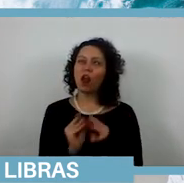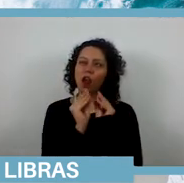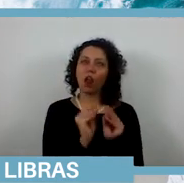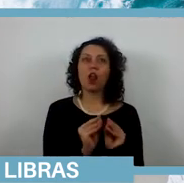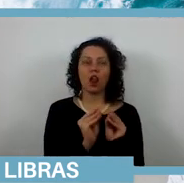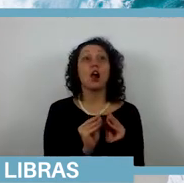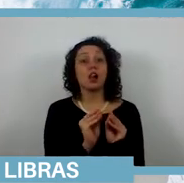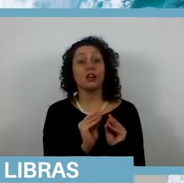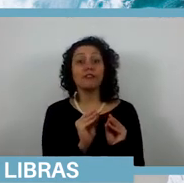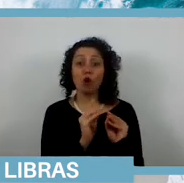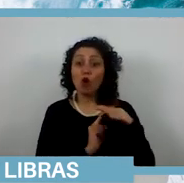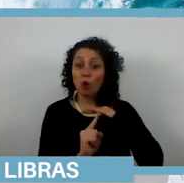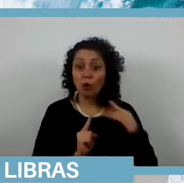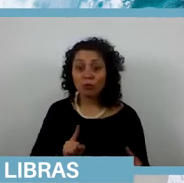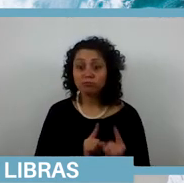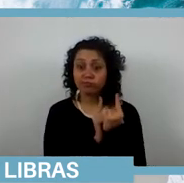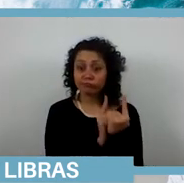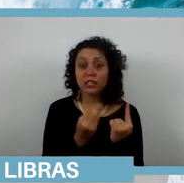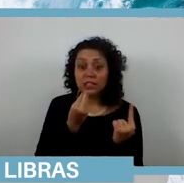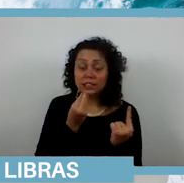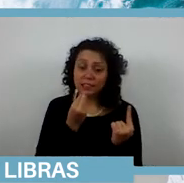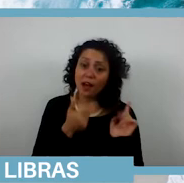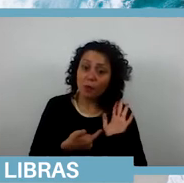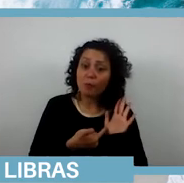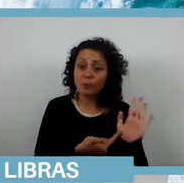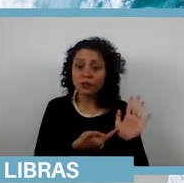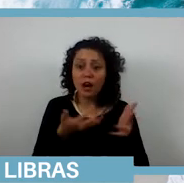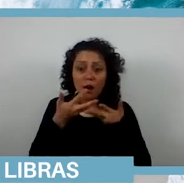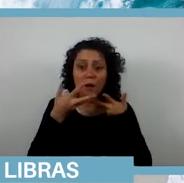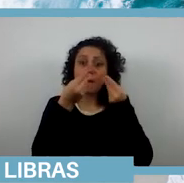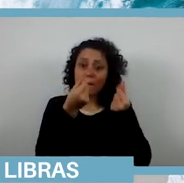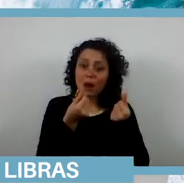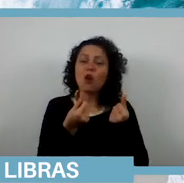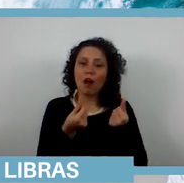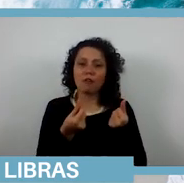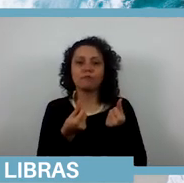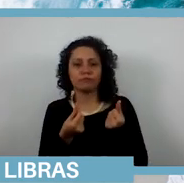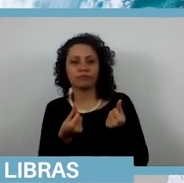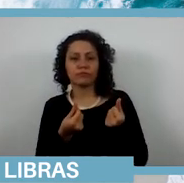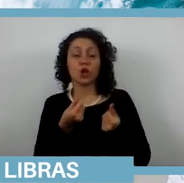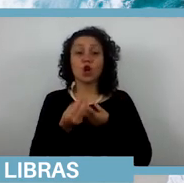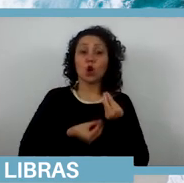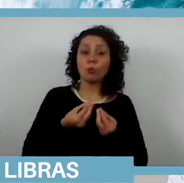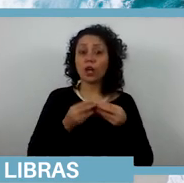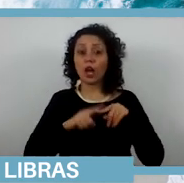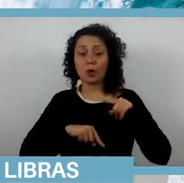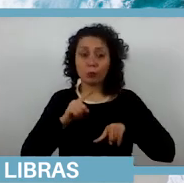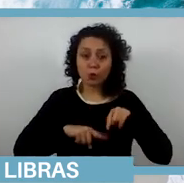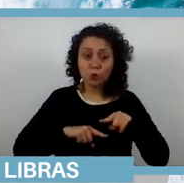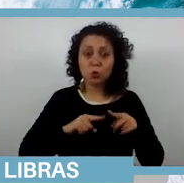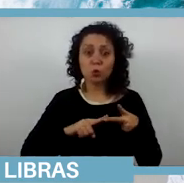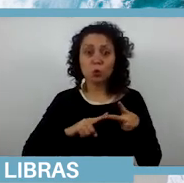para a Rua testar cliente com as pessoas vão aprimorando ele vou mexendo ali no na no tipo do produto ou do serviço